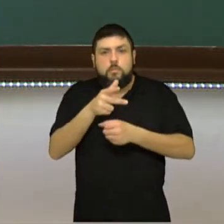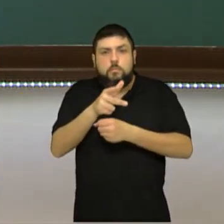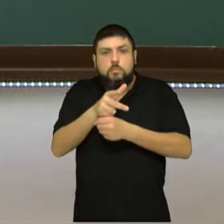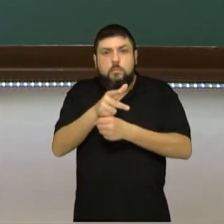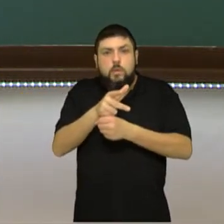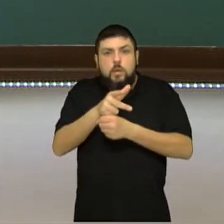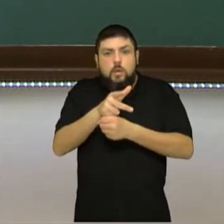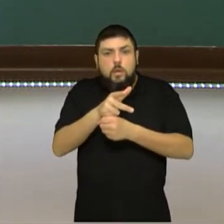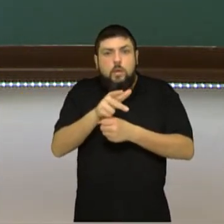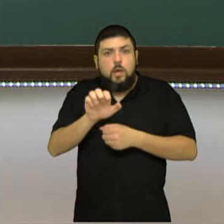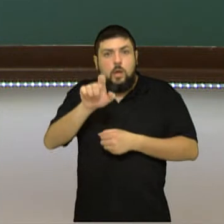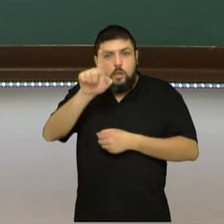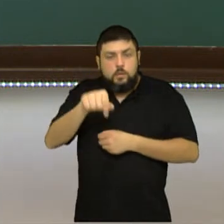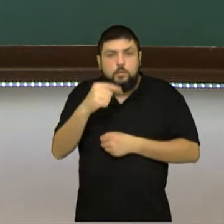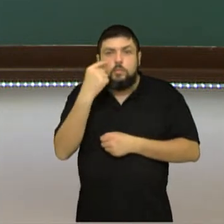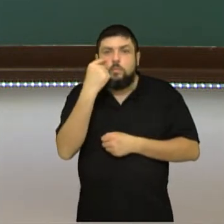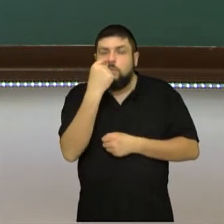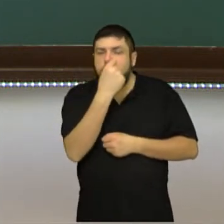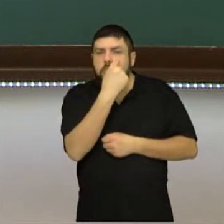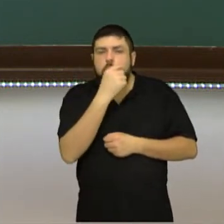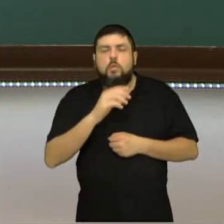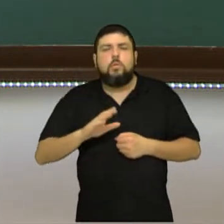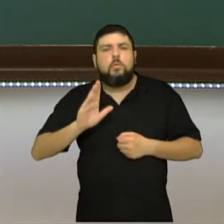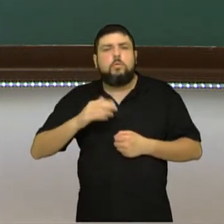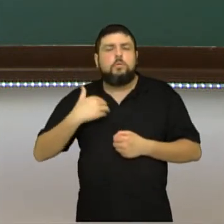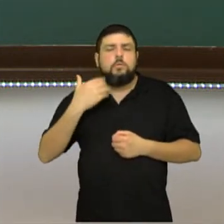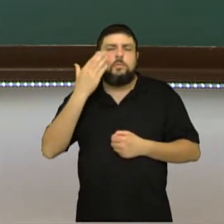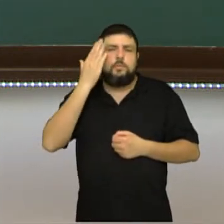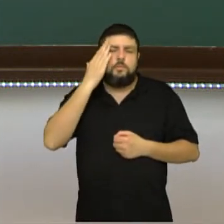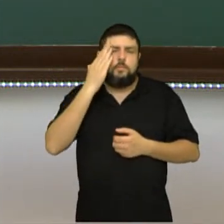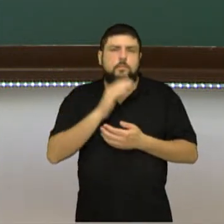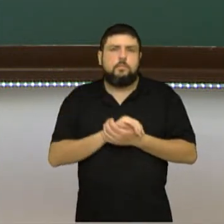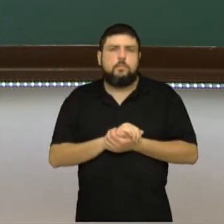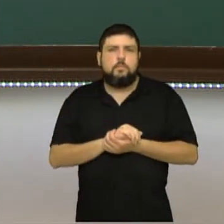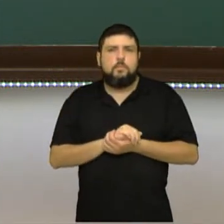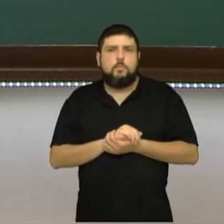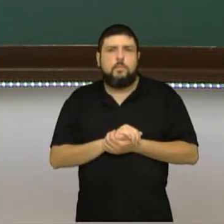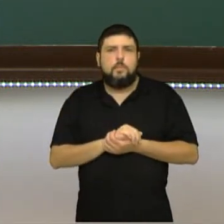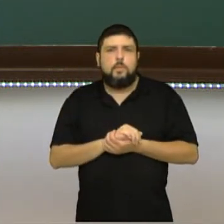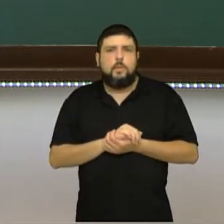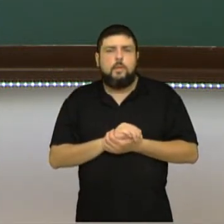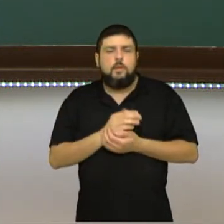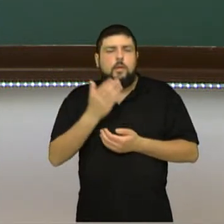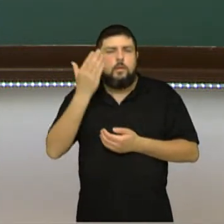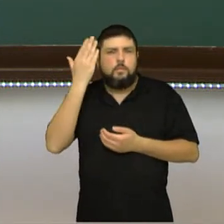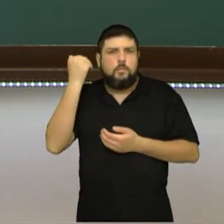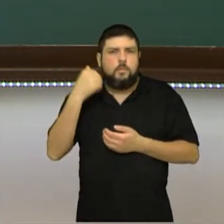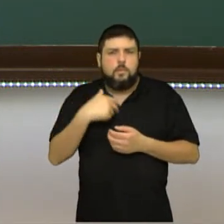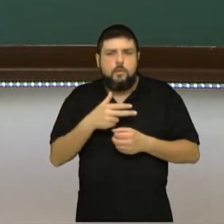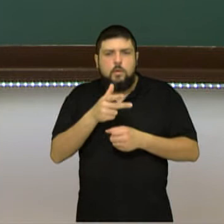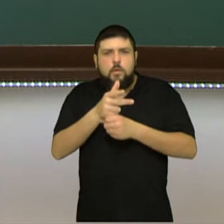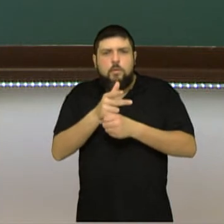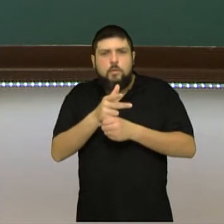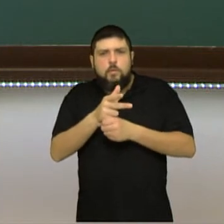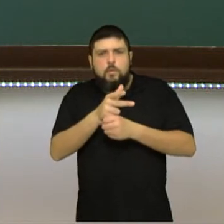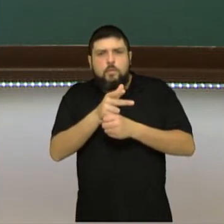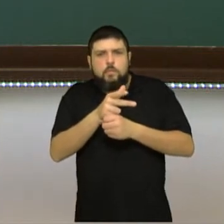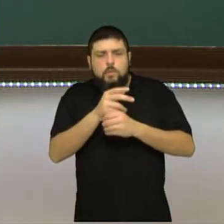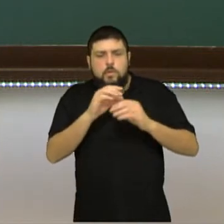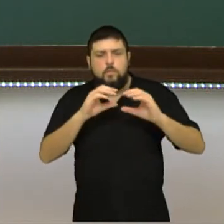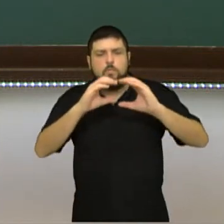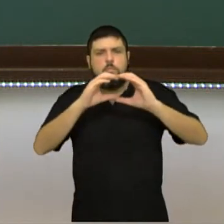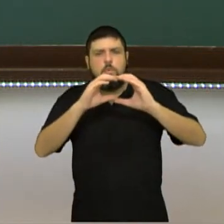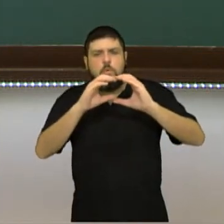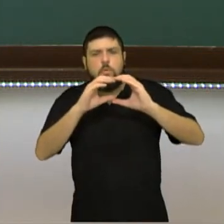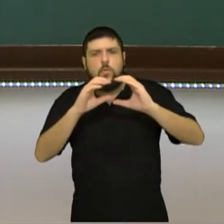personagem, naturalmente a gente já entende. No começo do cinema, eles colocavam um círculo, ficava tudo preto em volta e a gente via a cena acontecendo